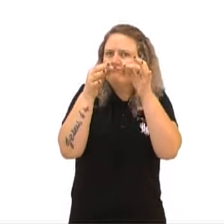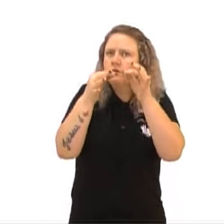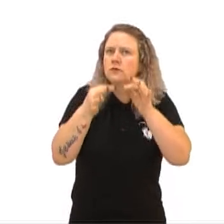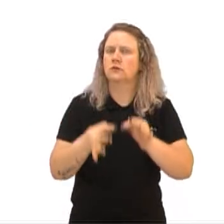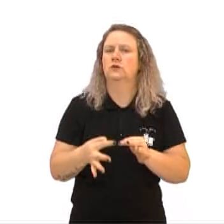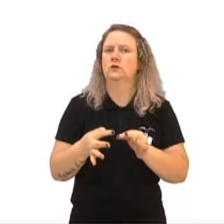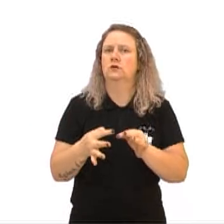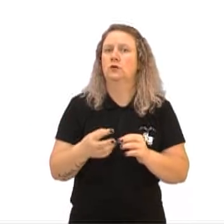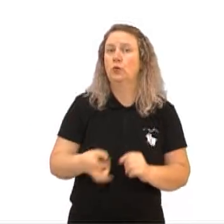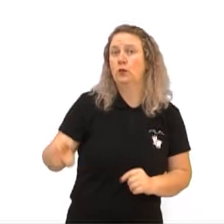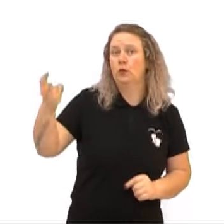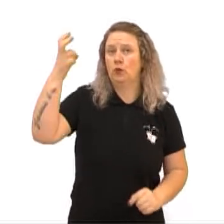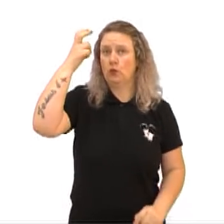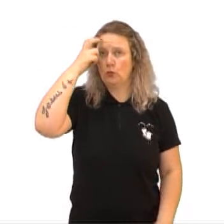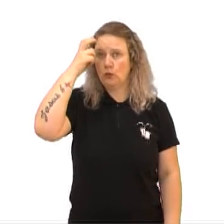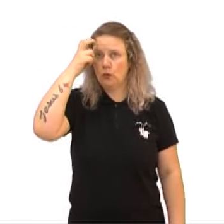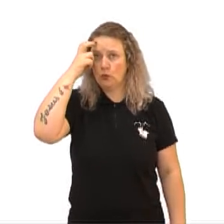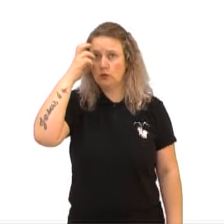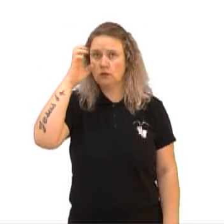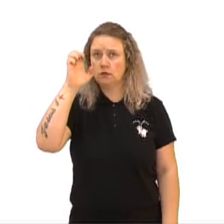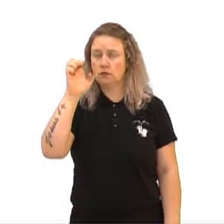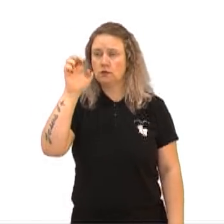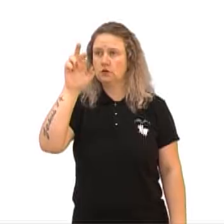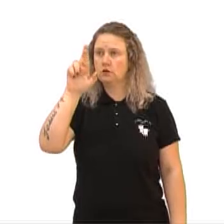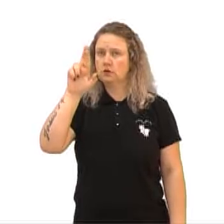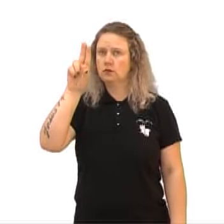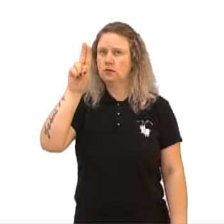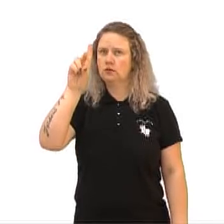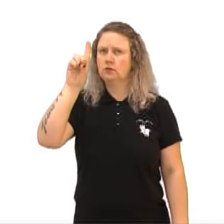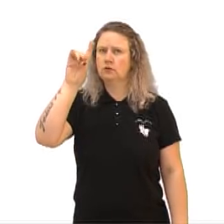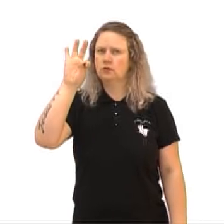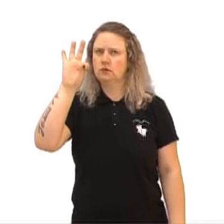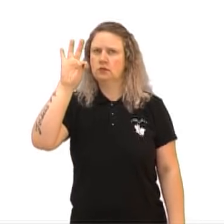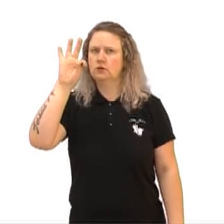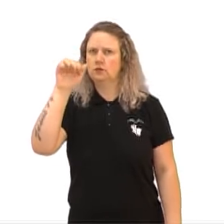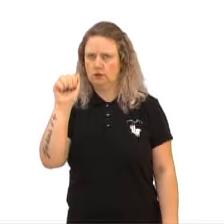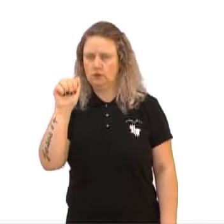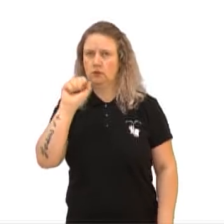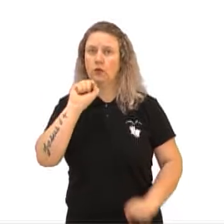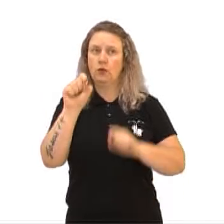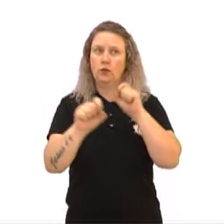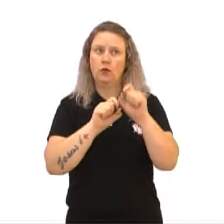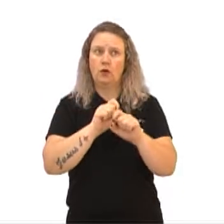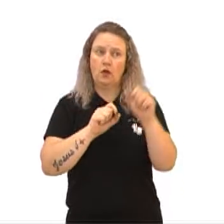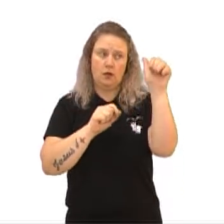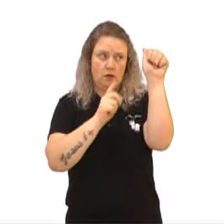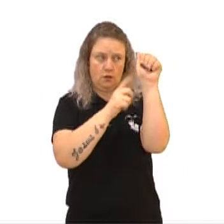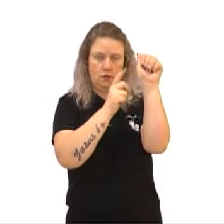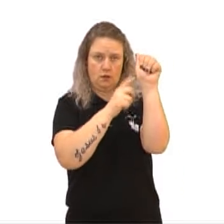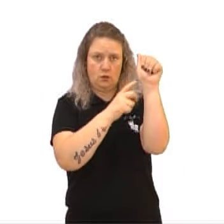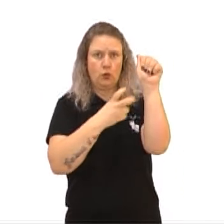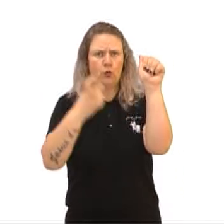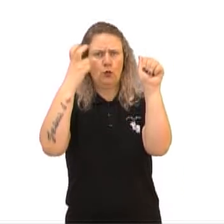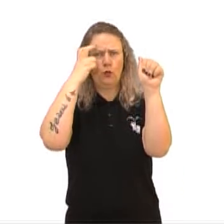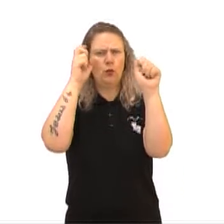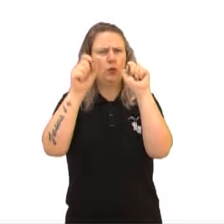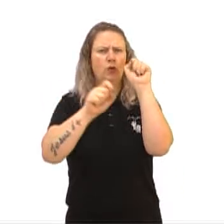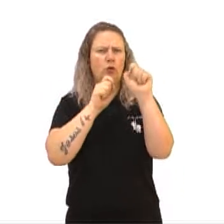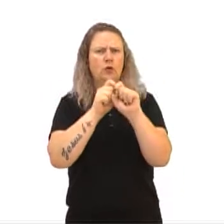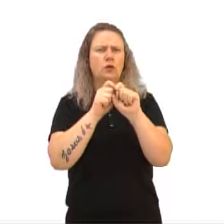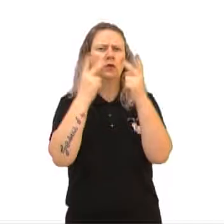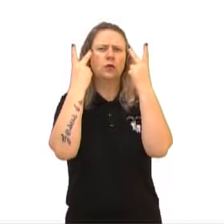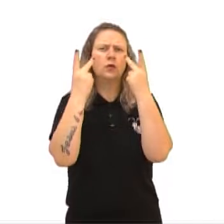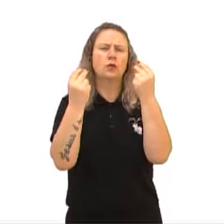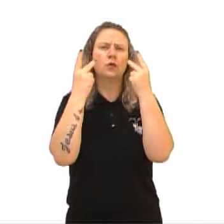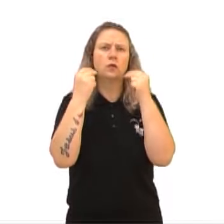a cultura erudita. Então a alternativa A fala: a cultura erudita geralmente se refere ao conhecimento